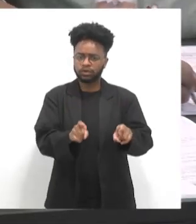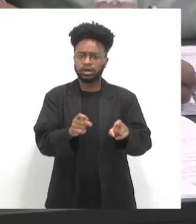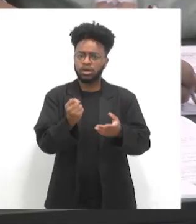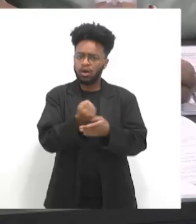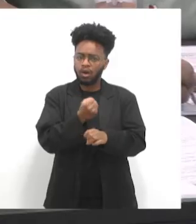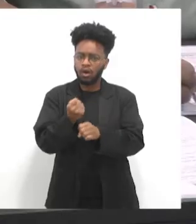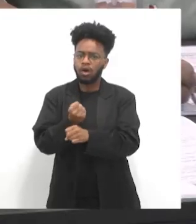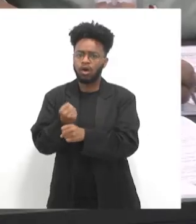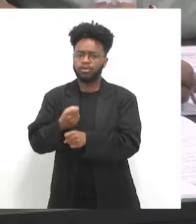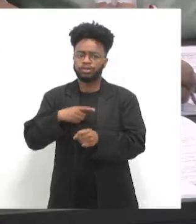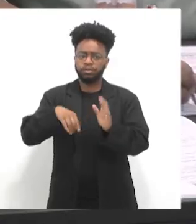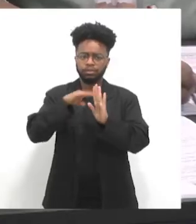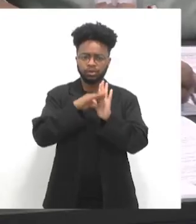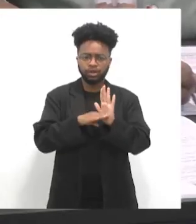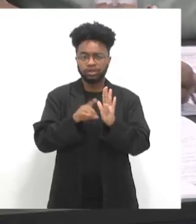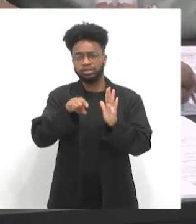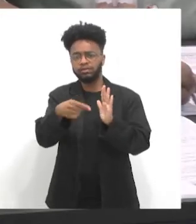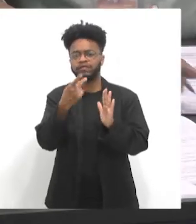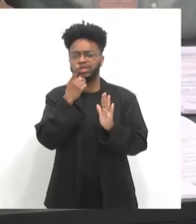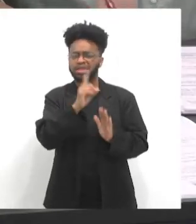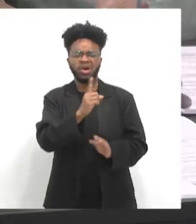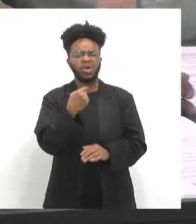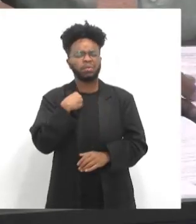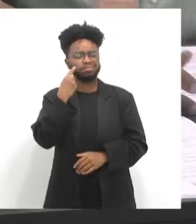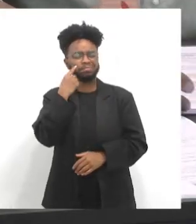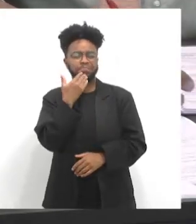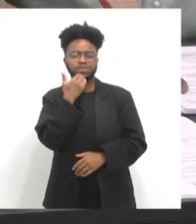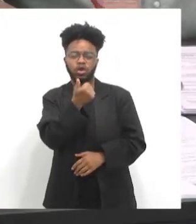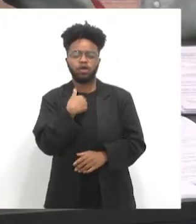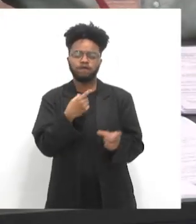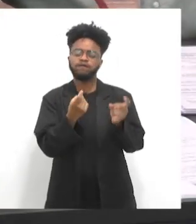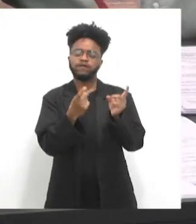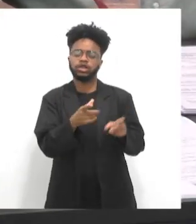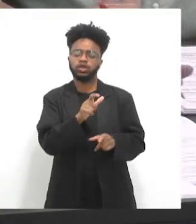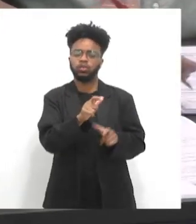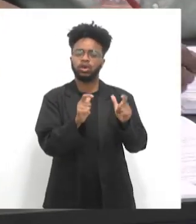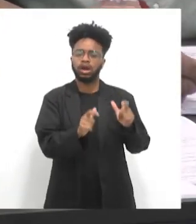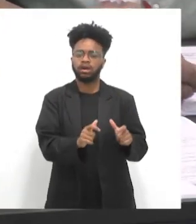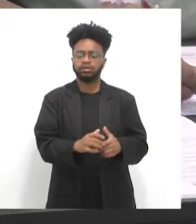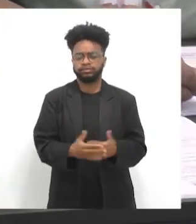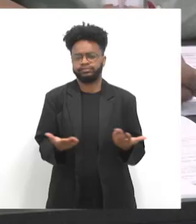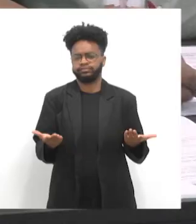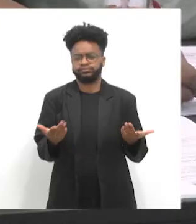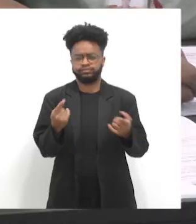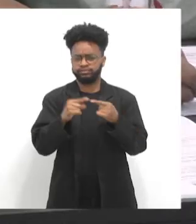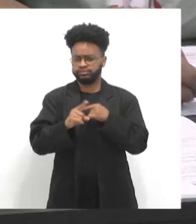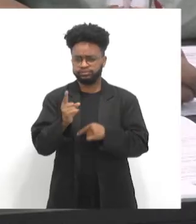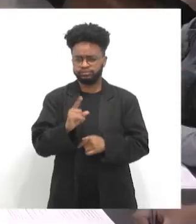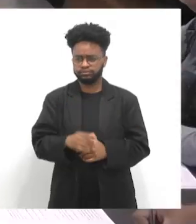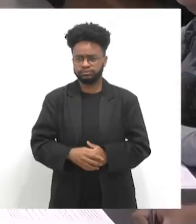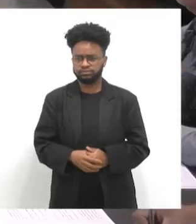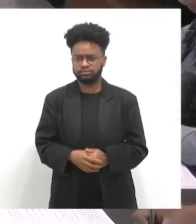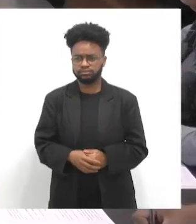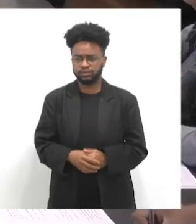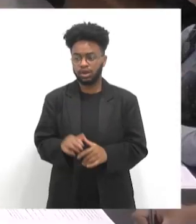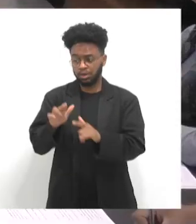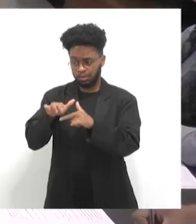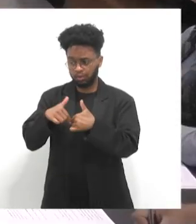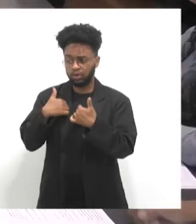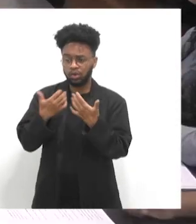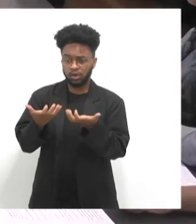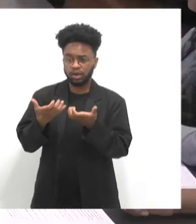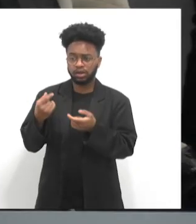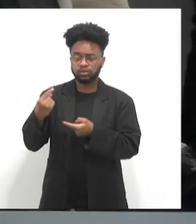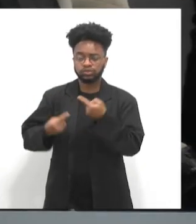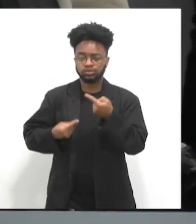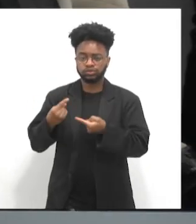os programas, faz os convênios, depois fala, não, pensando bem, eu vou vender isso tudo. Pois Carlos, só para efeito por isso que eu quero discutir